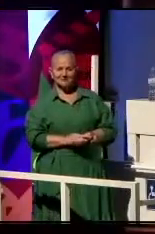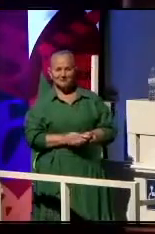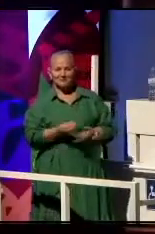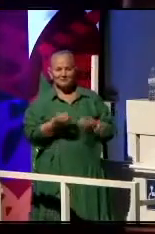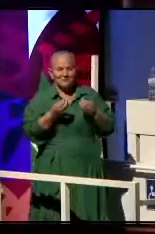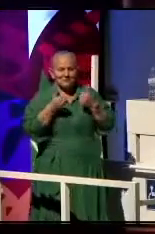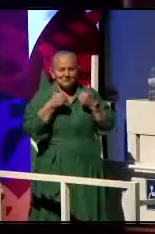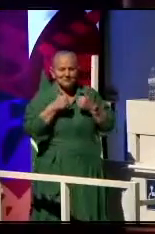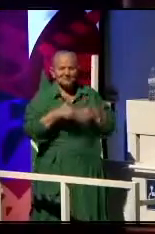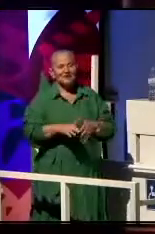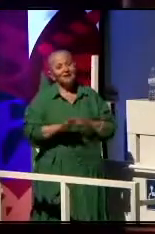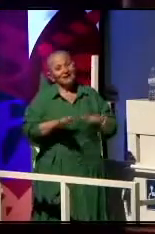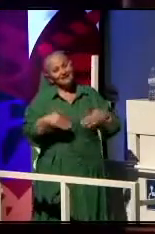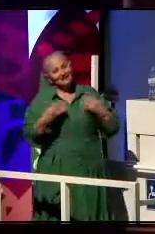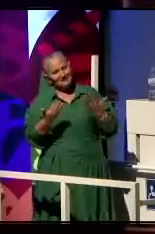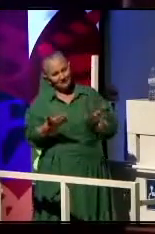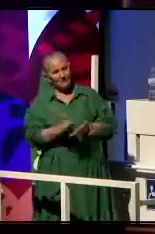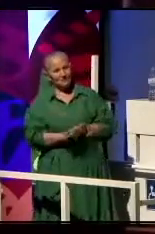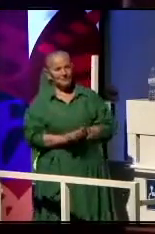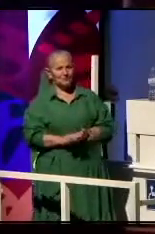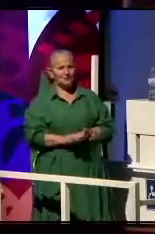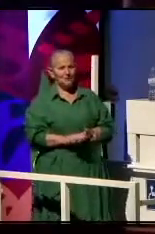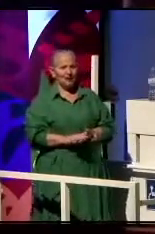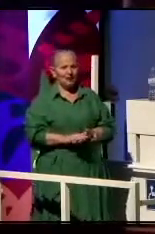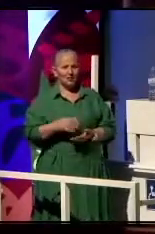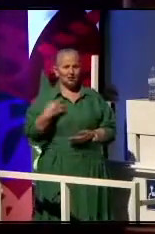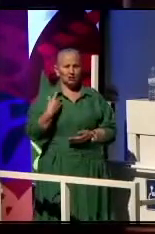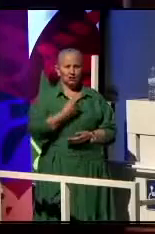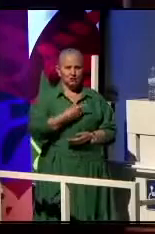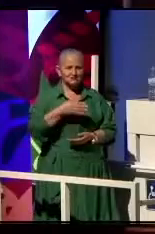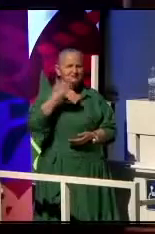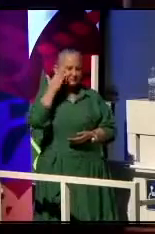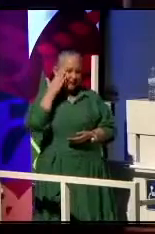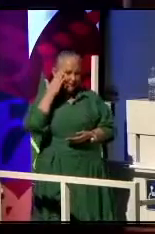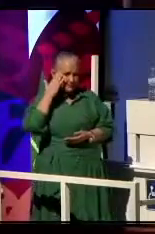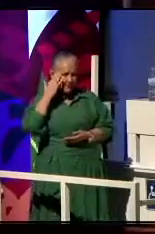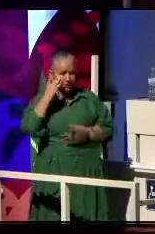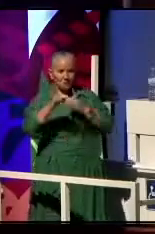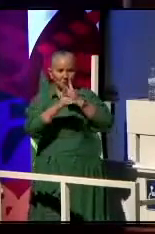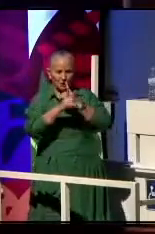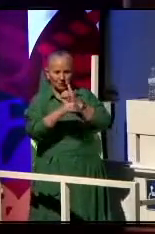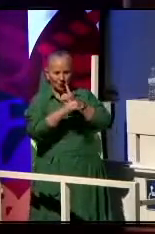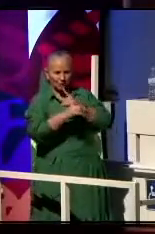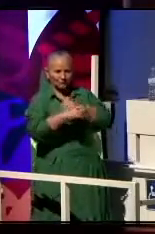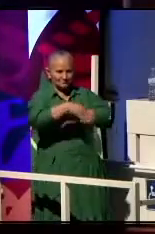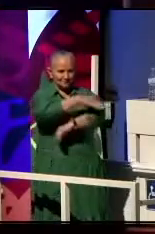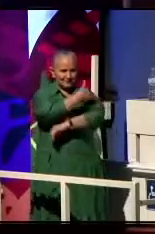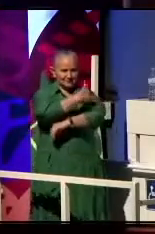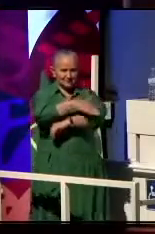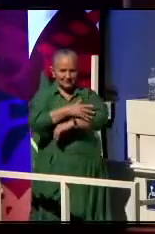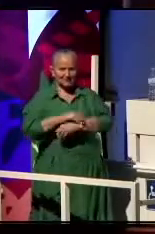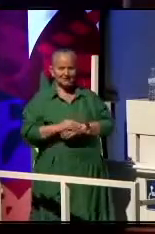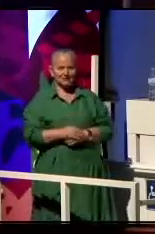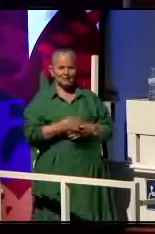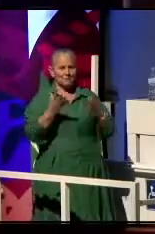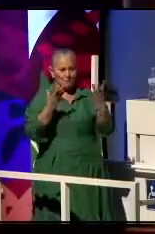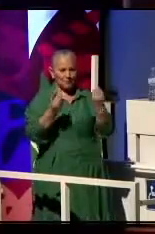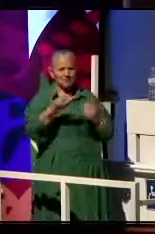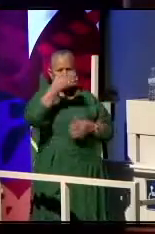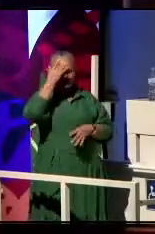Então, os pontos dos músicos é um lugar muito famoso e revelou muitos talentos também, né,